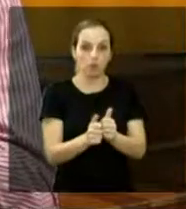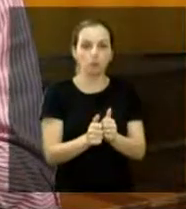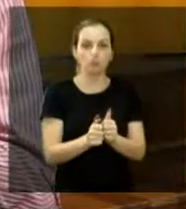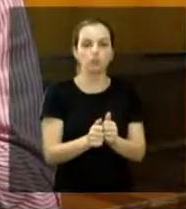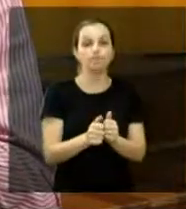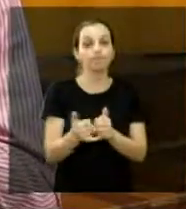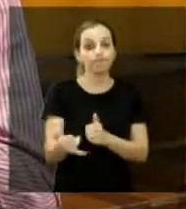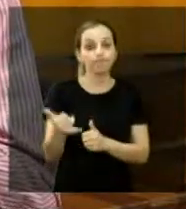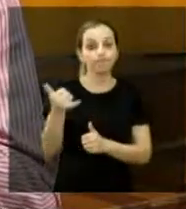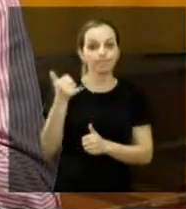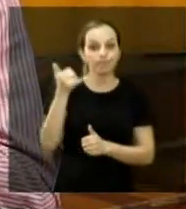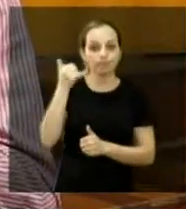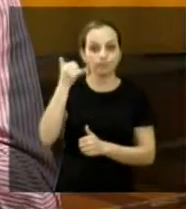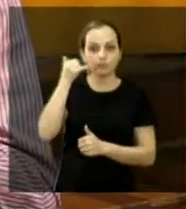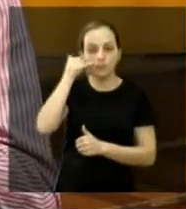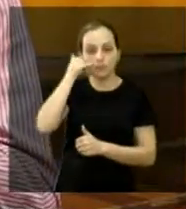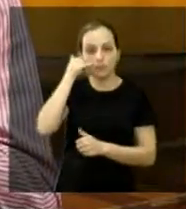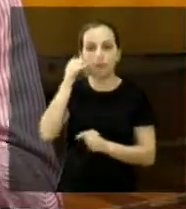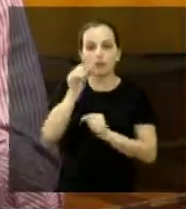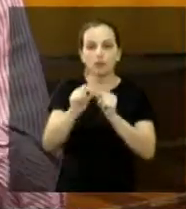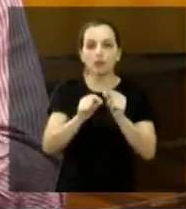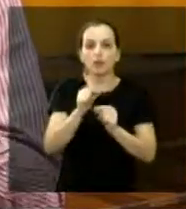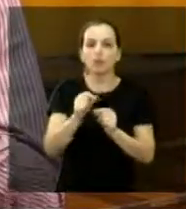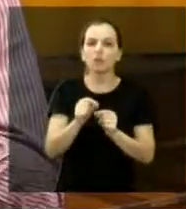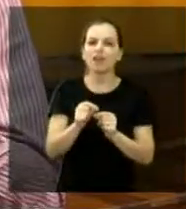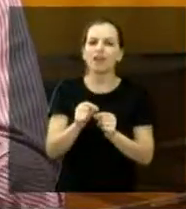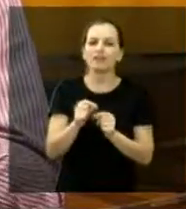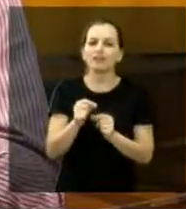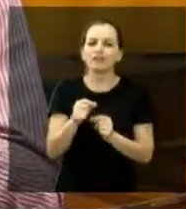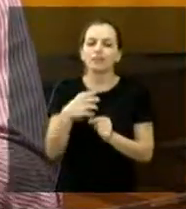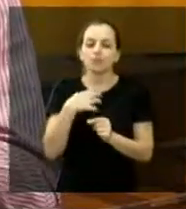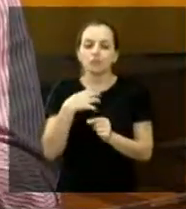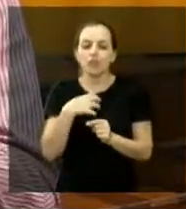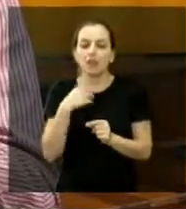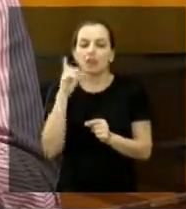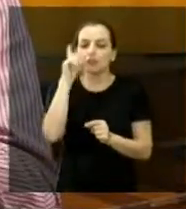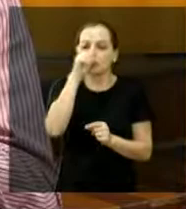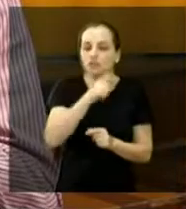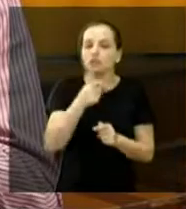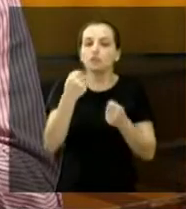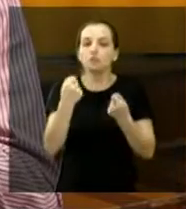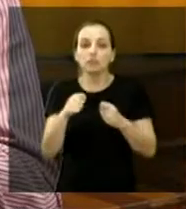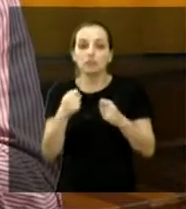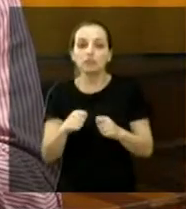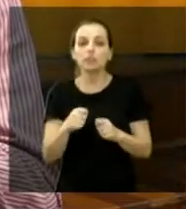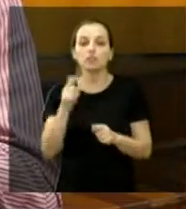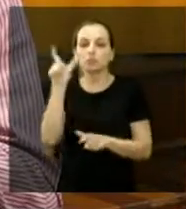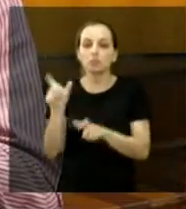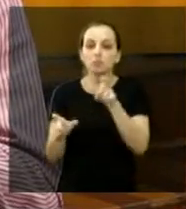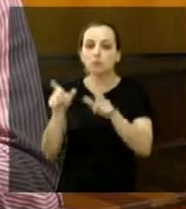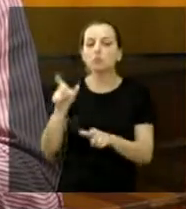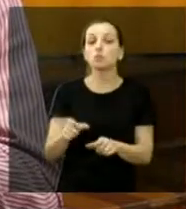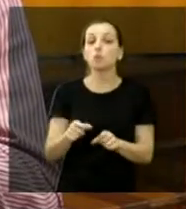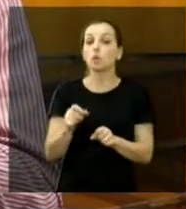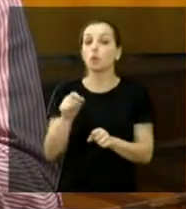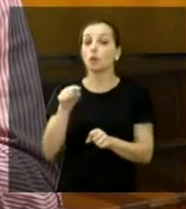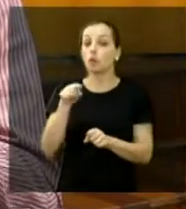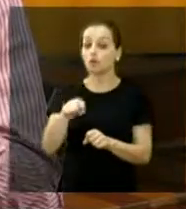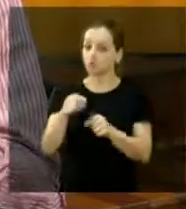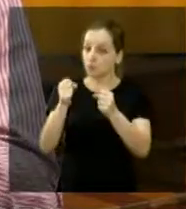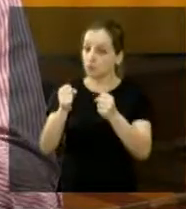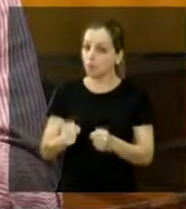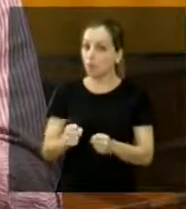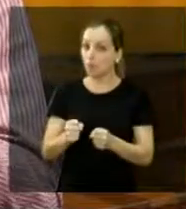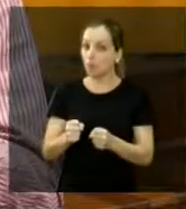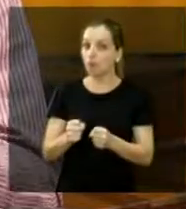ligou para mim. Ele ligou para mim e falou, olha, eu estou numa situação assim, assado, você pode dar